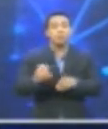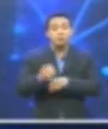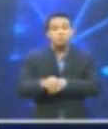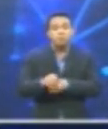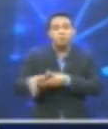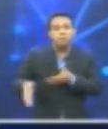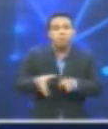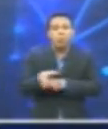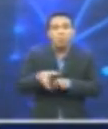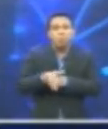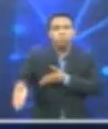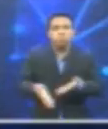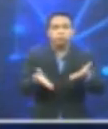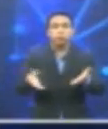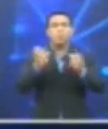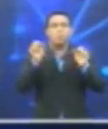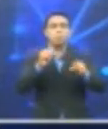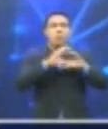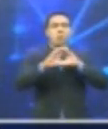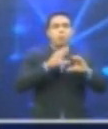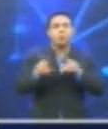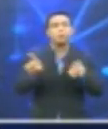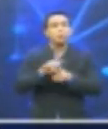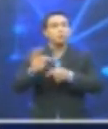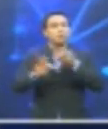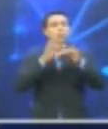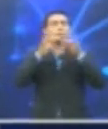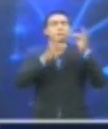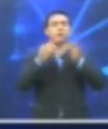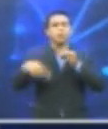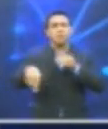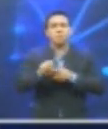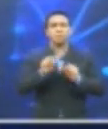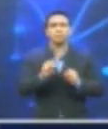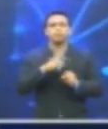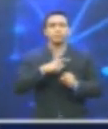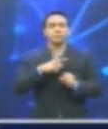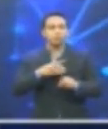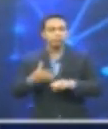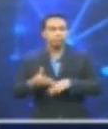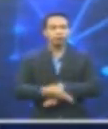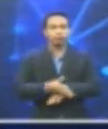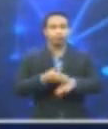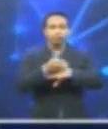de inteligência, de comunicação, de tecnologia, para que ele esteja presente